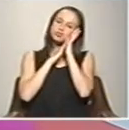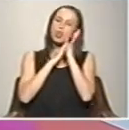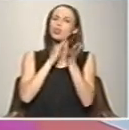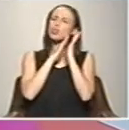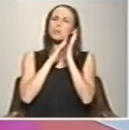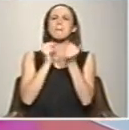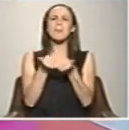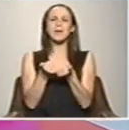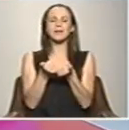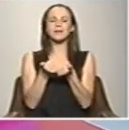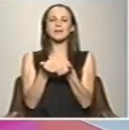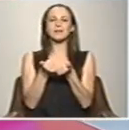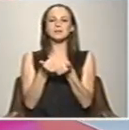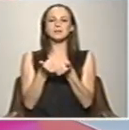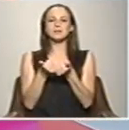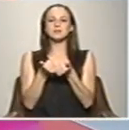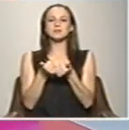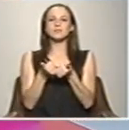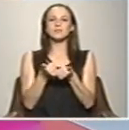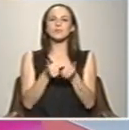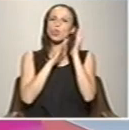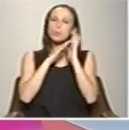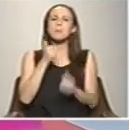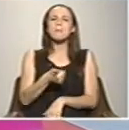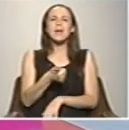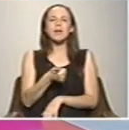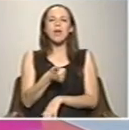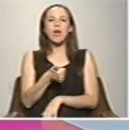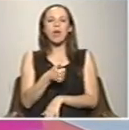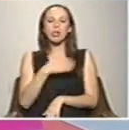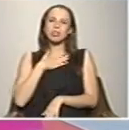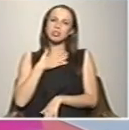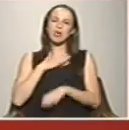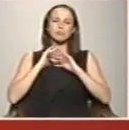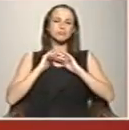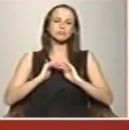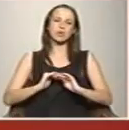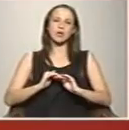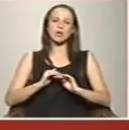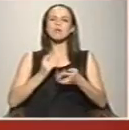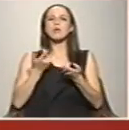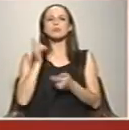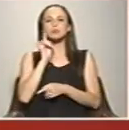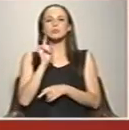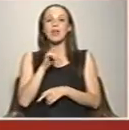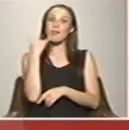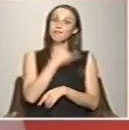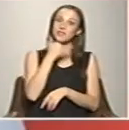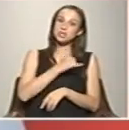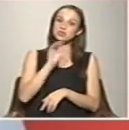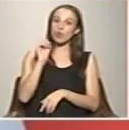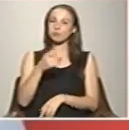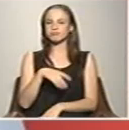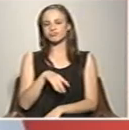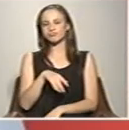bem ter um sono descansado é muito importante para nós? É a diferença entre andarmos muito felizes ou andarmos pouco